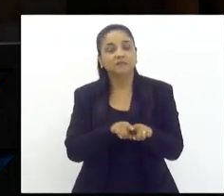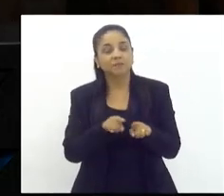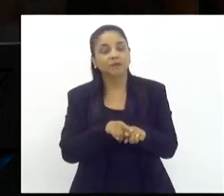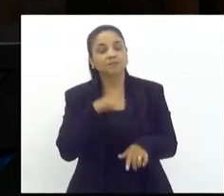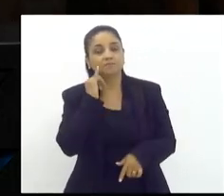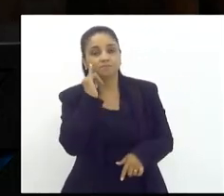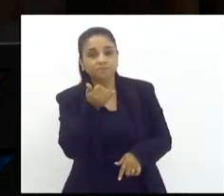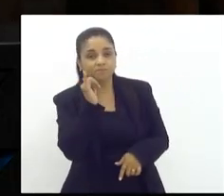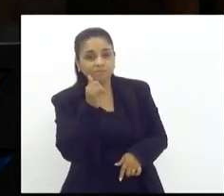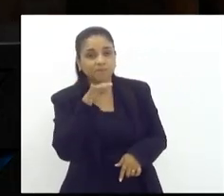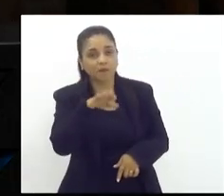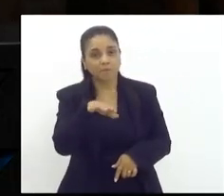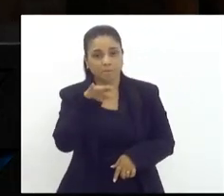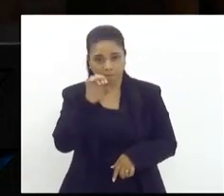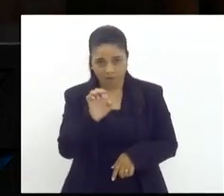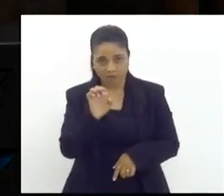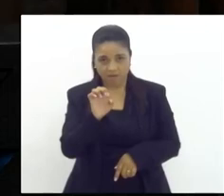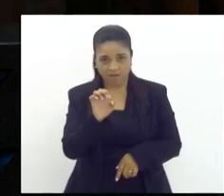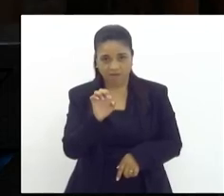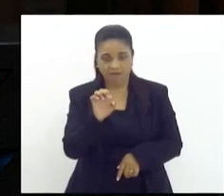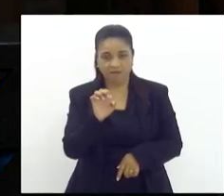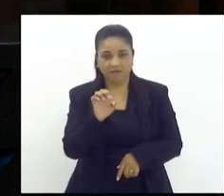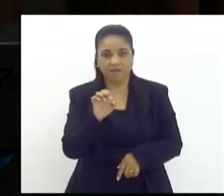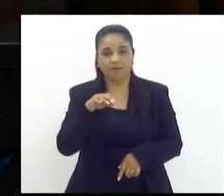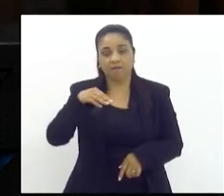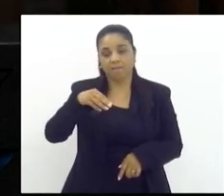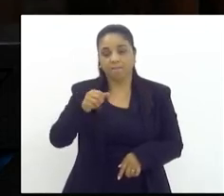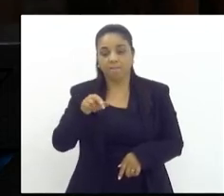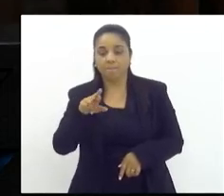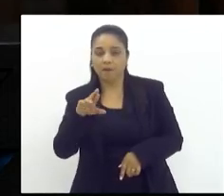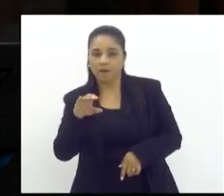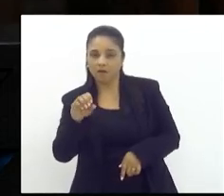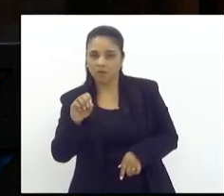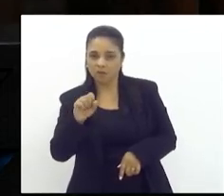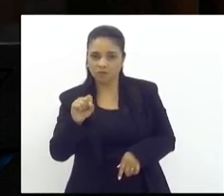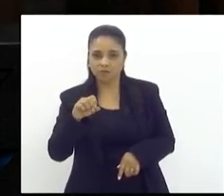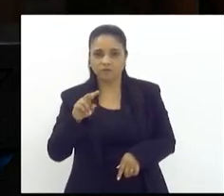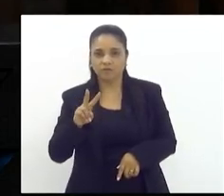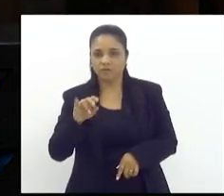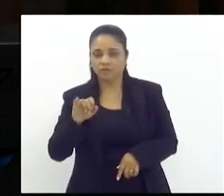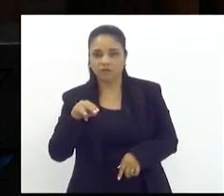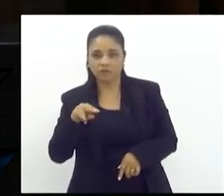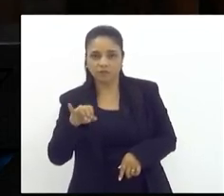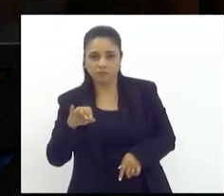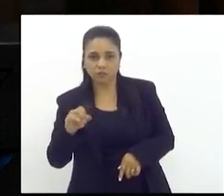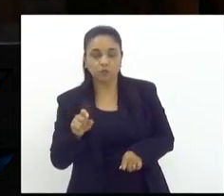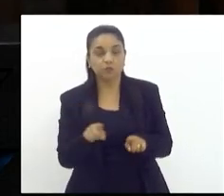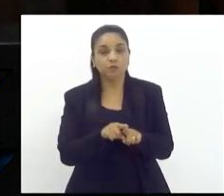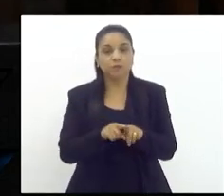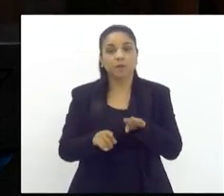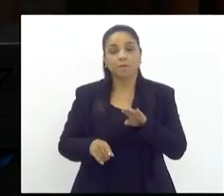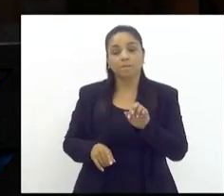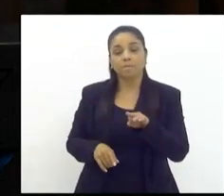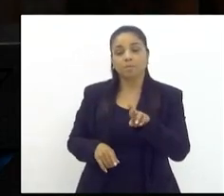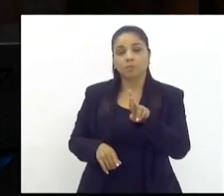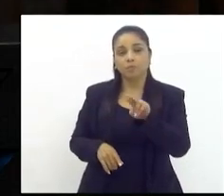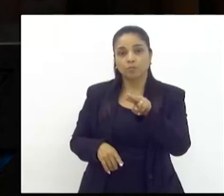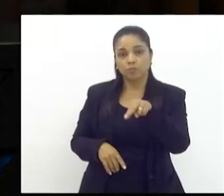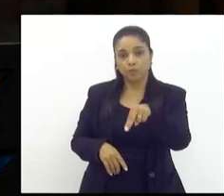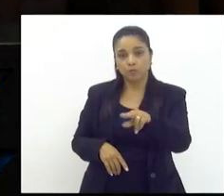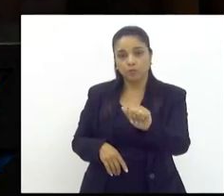fala da mãe de Marcos Vinícius Bruna da Silva e ela